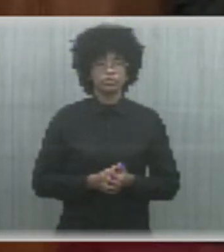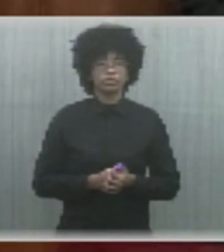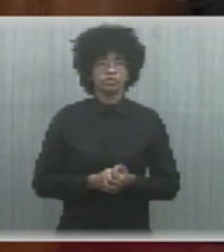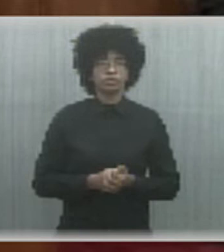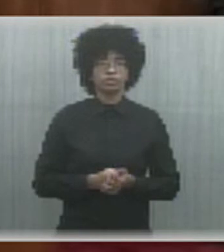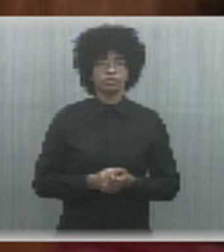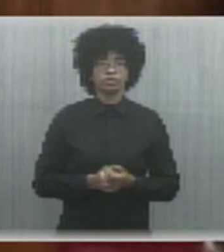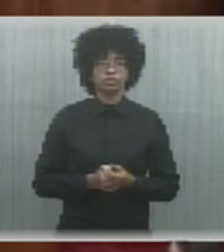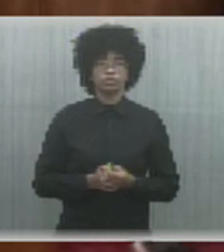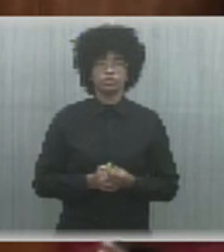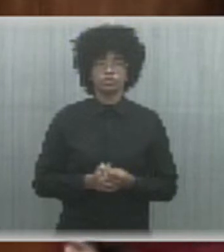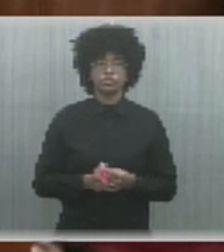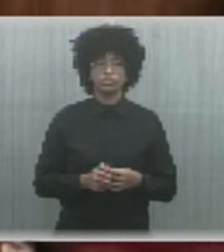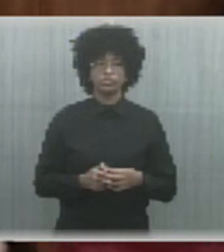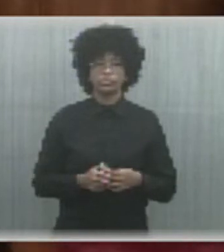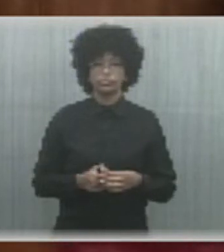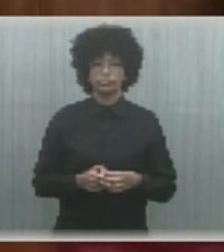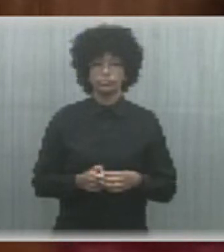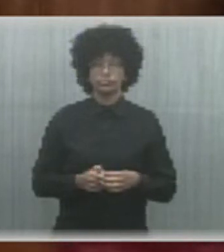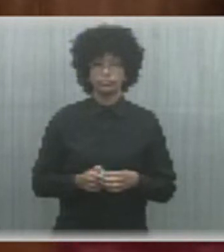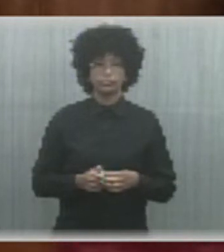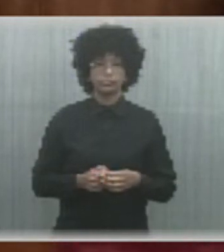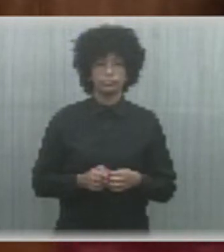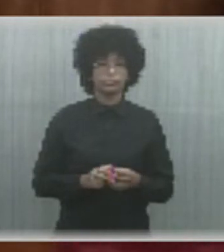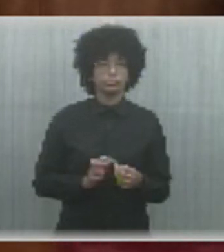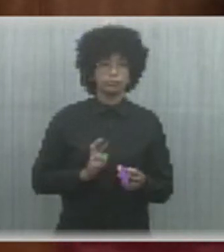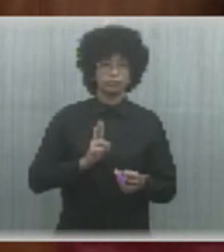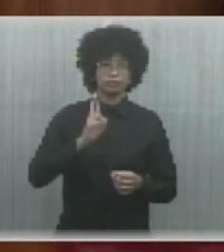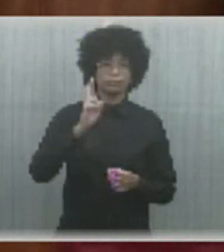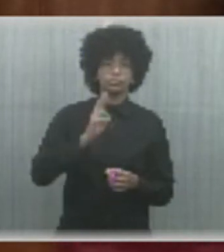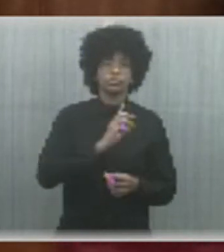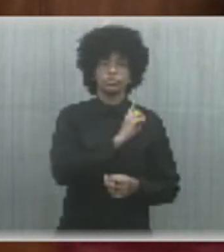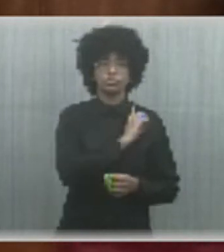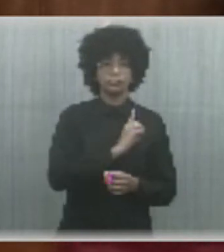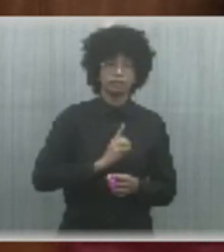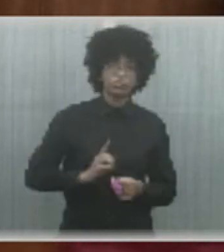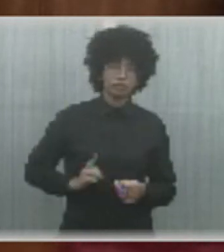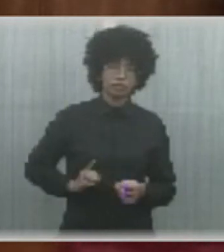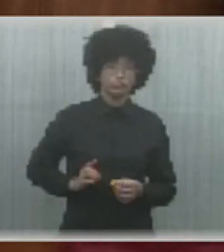Volta aí o tempo. Senhores deputados,